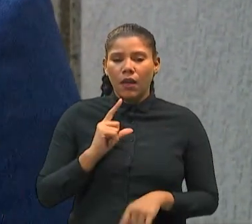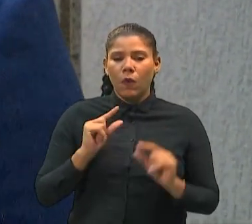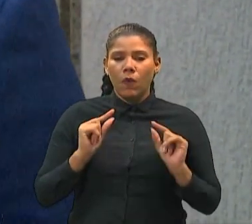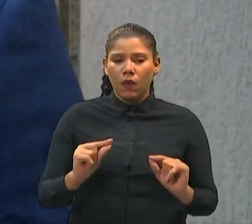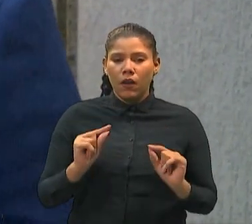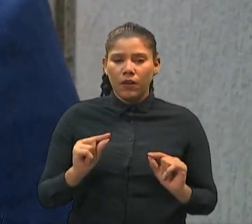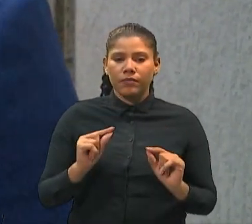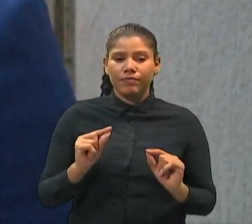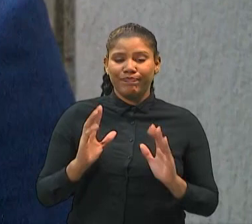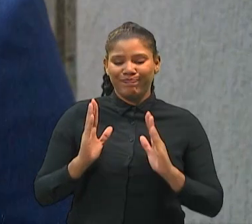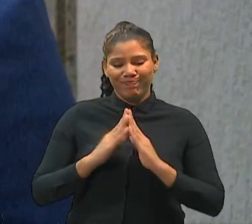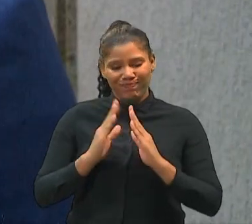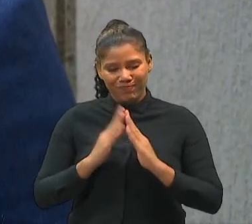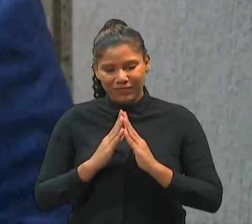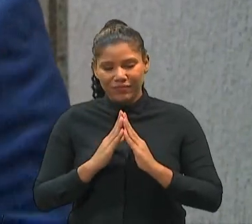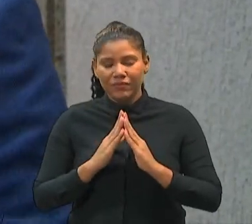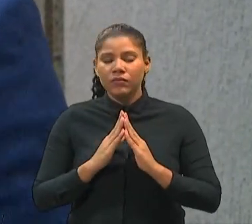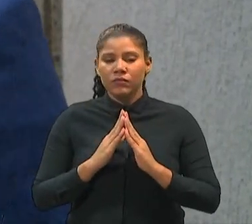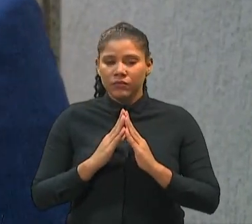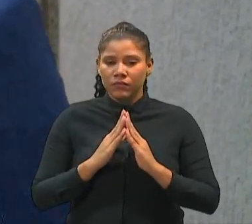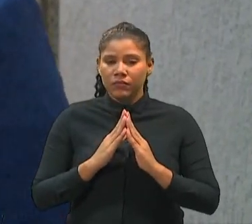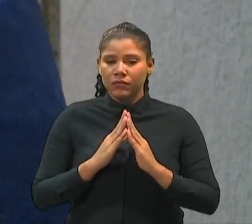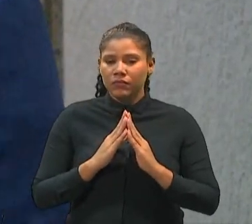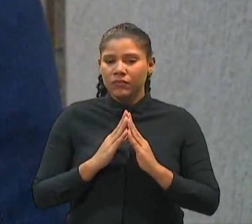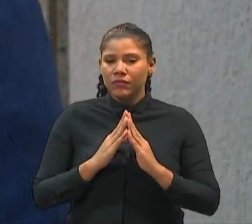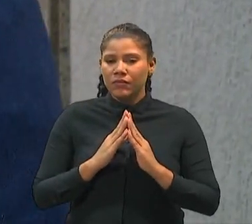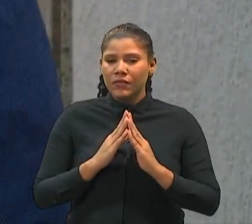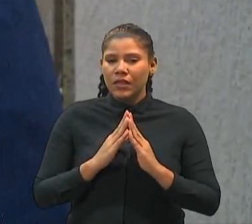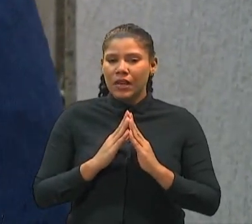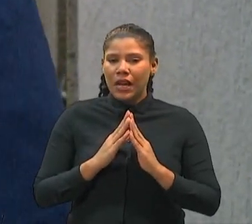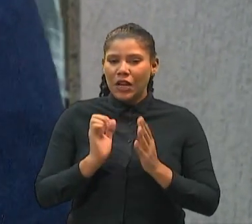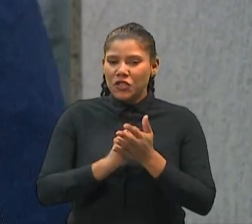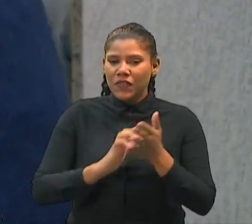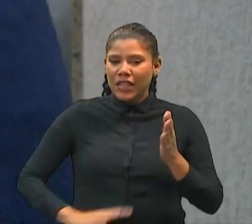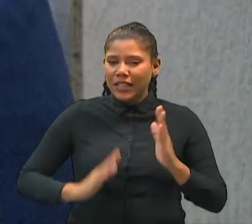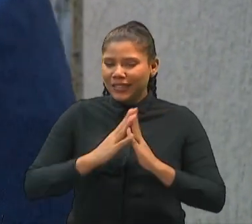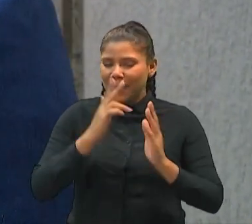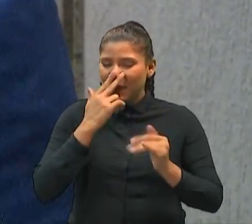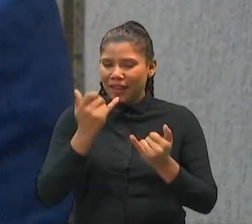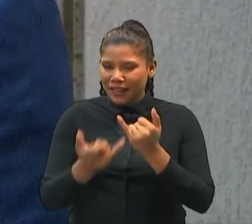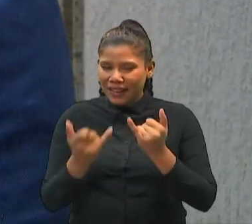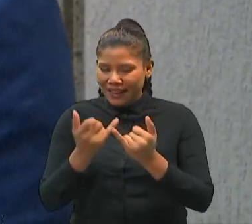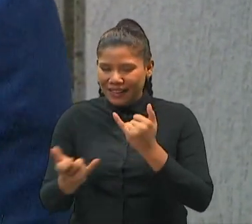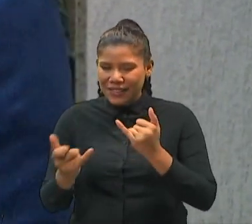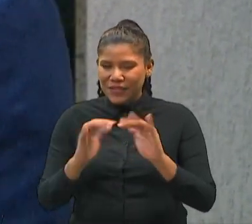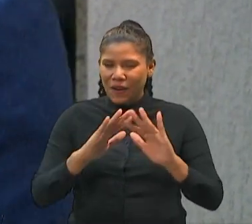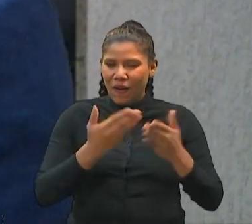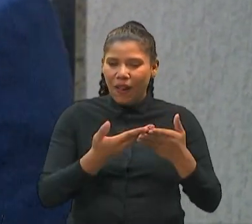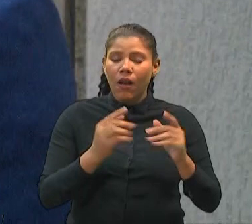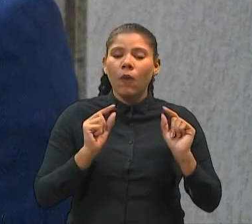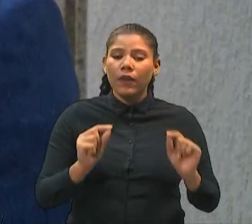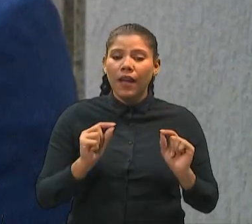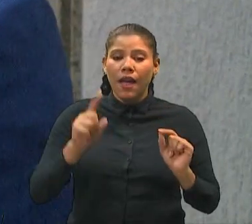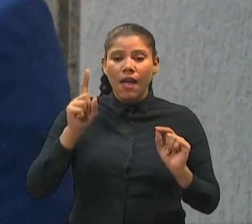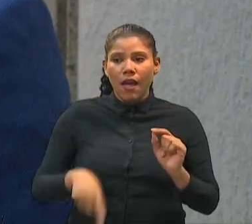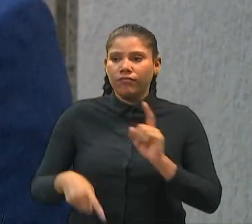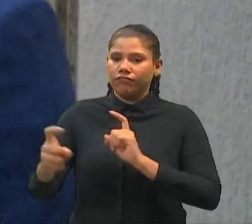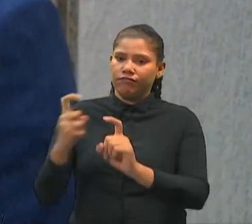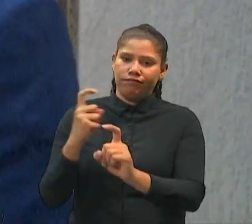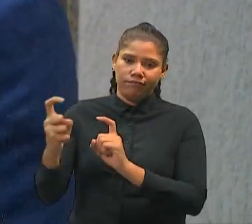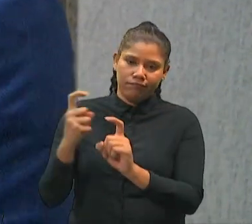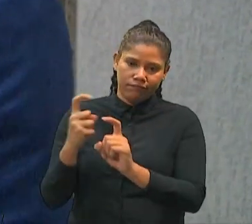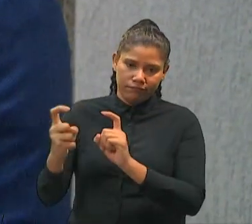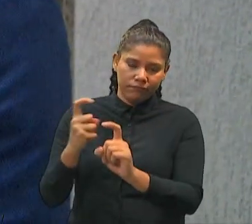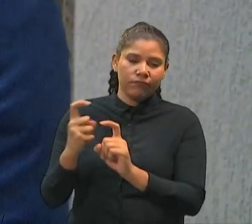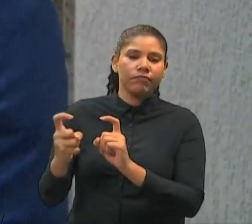casa que ele é inicializado dentro da a discussão política com a a su a sociedade tá